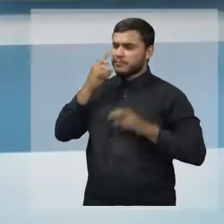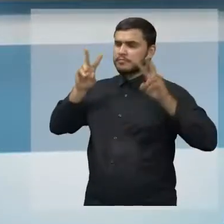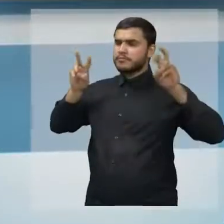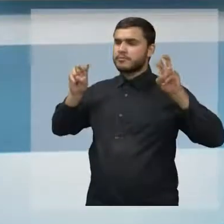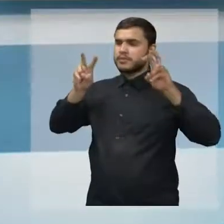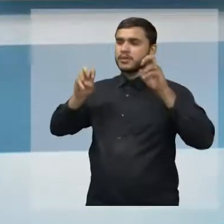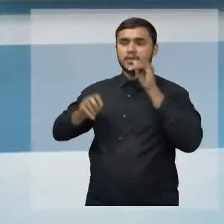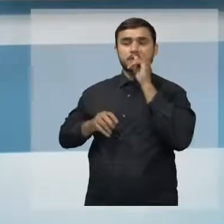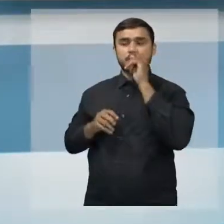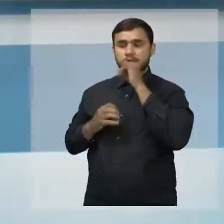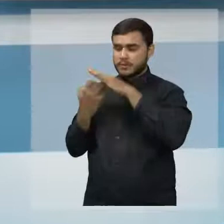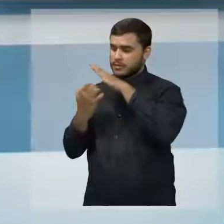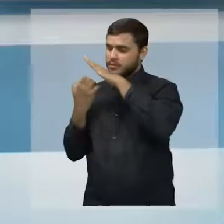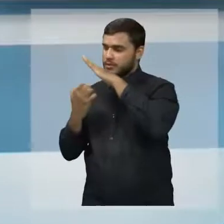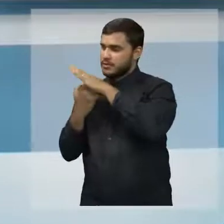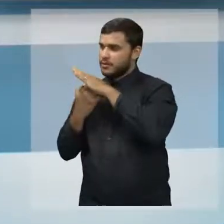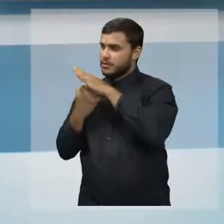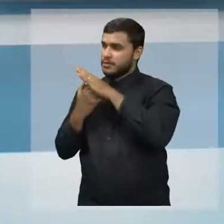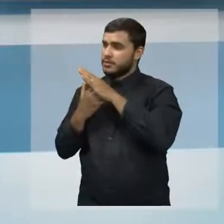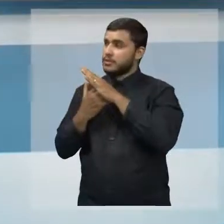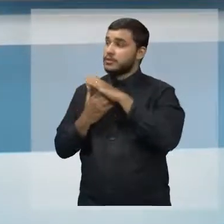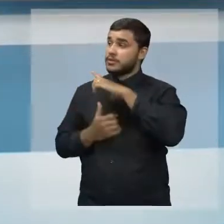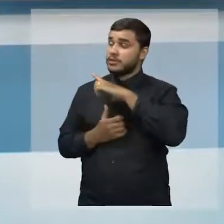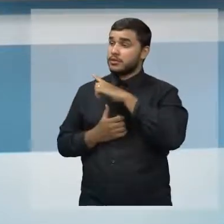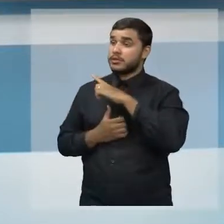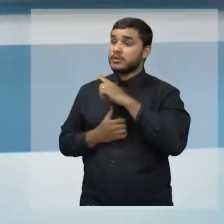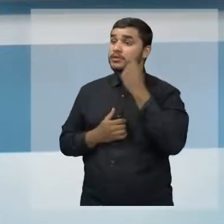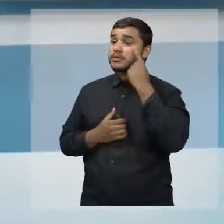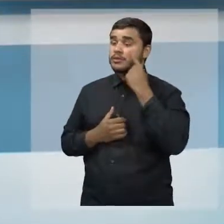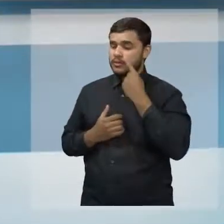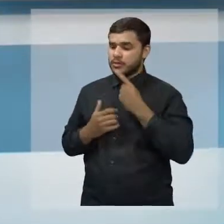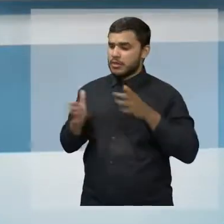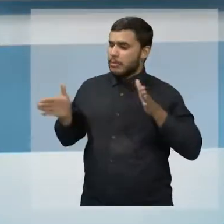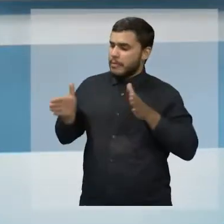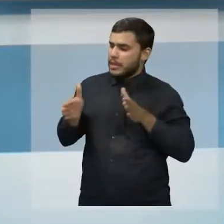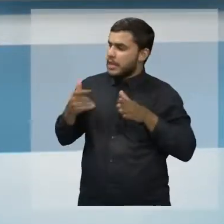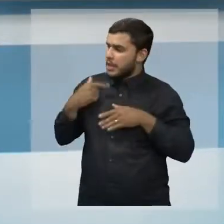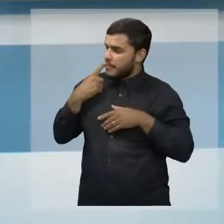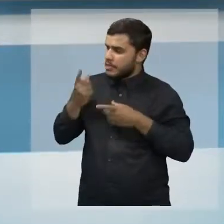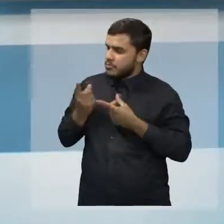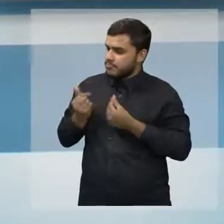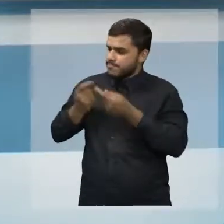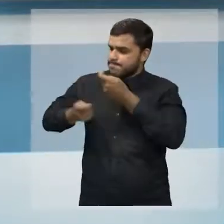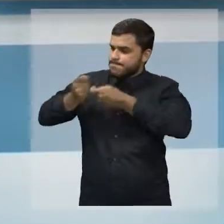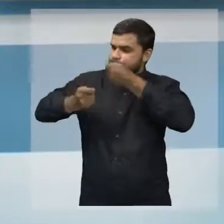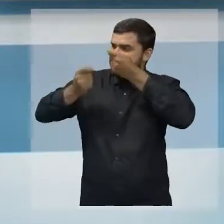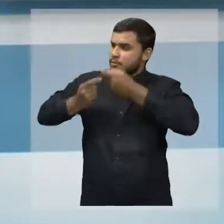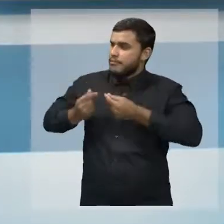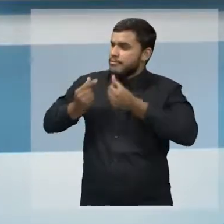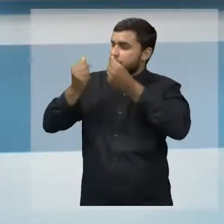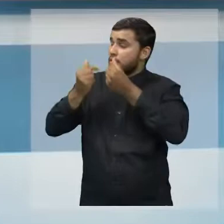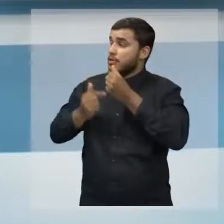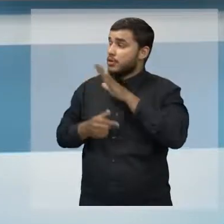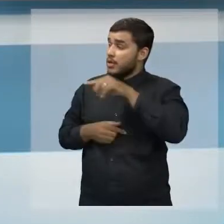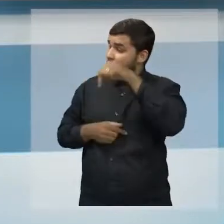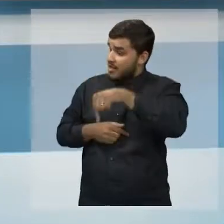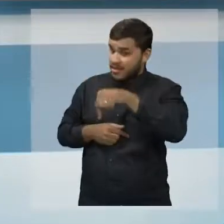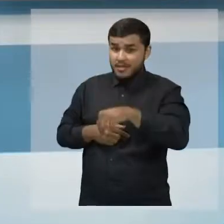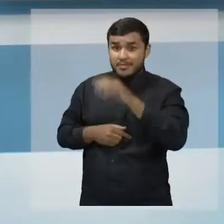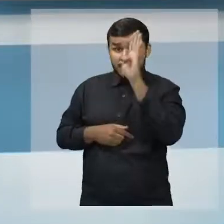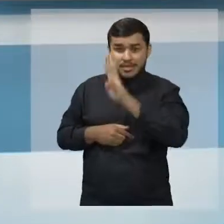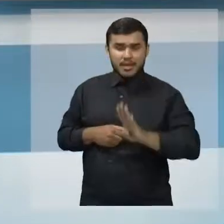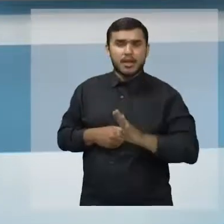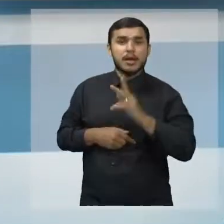disse pequenas empresas, grandes negócios. Aqui disse pequenos partidos, grandes negócios. Porque acabou virando um